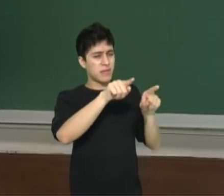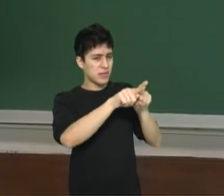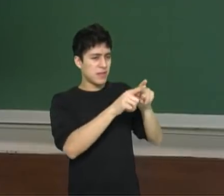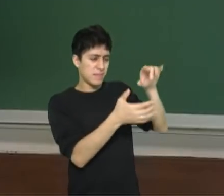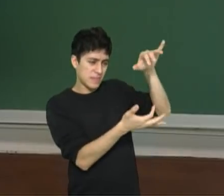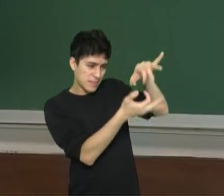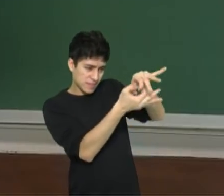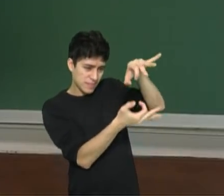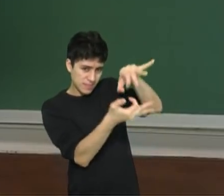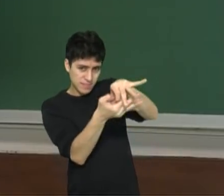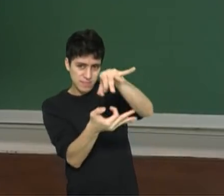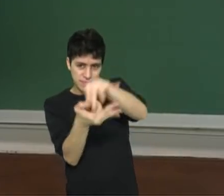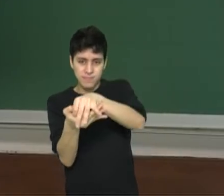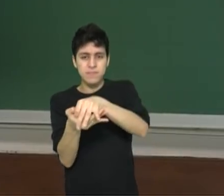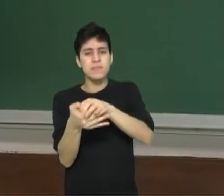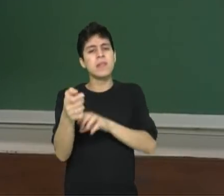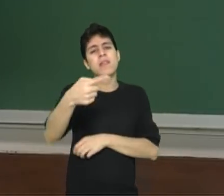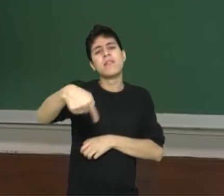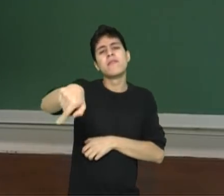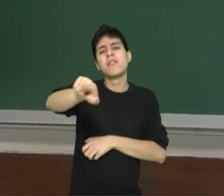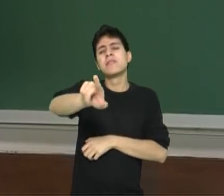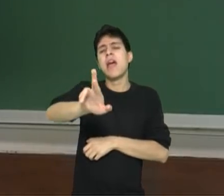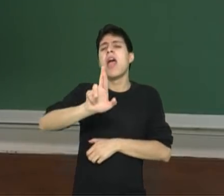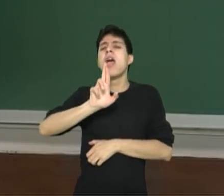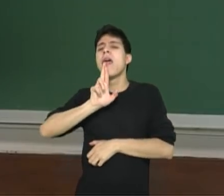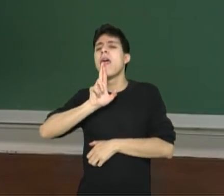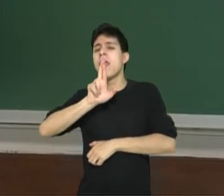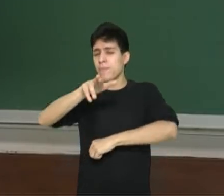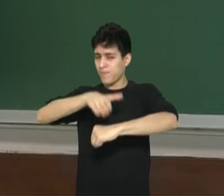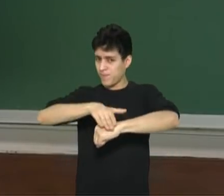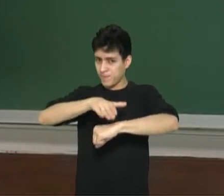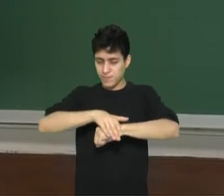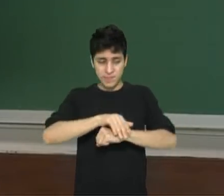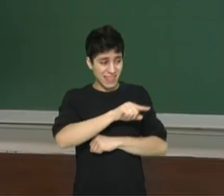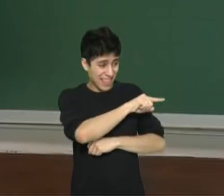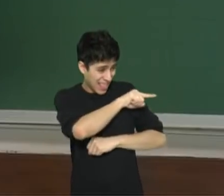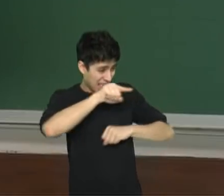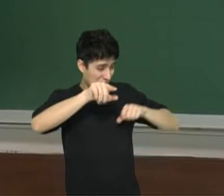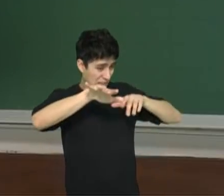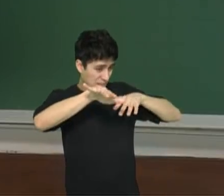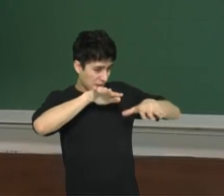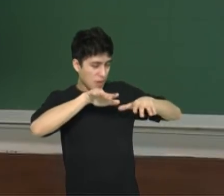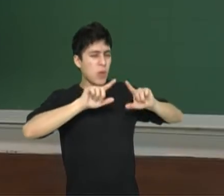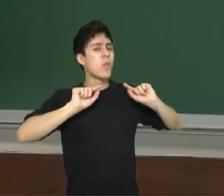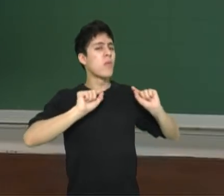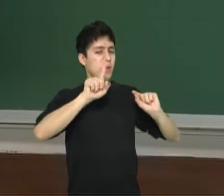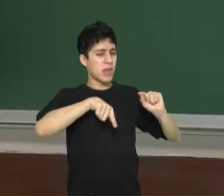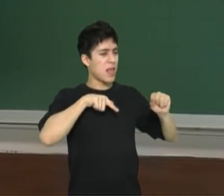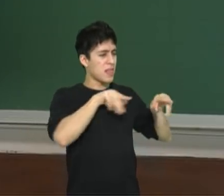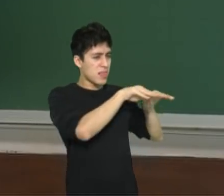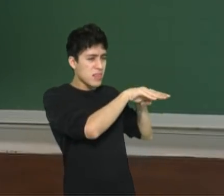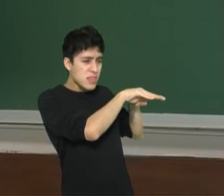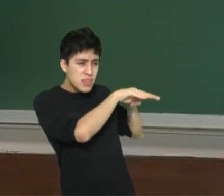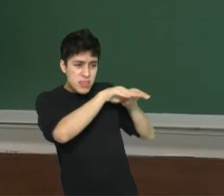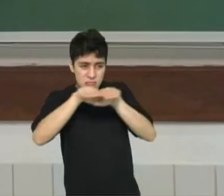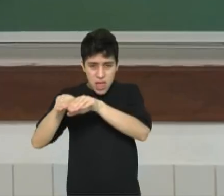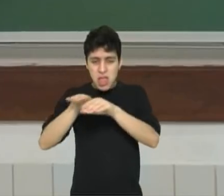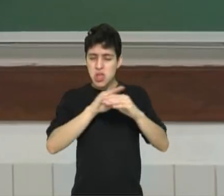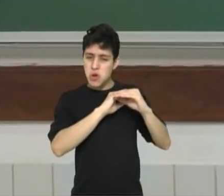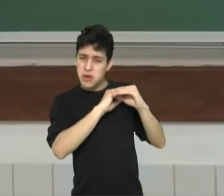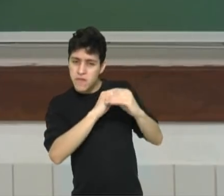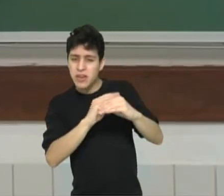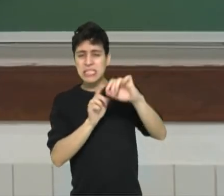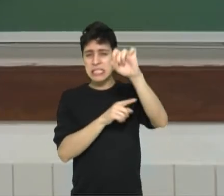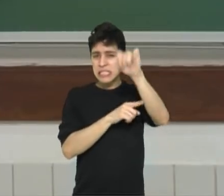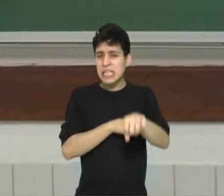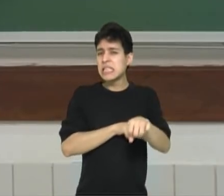aqui, marcadinhas, e responda, este movimento ilustrado aqui, ele é uniforme? Sim